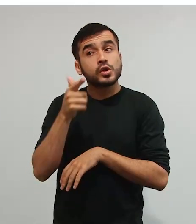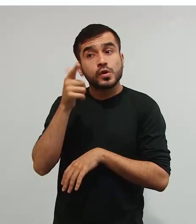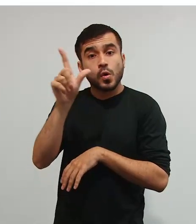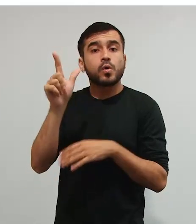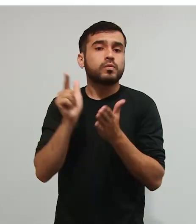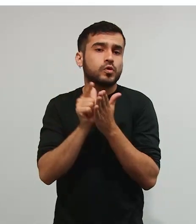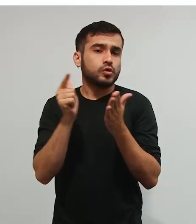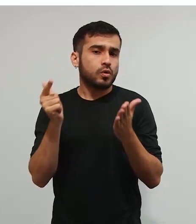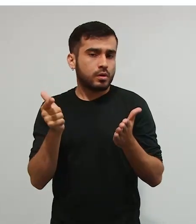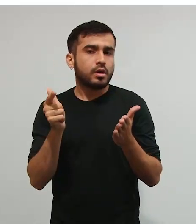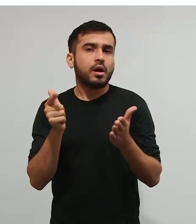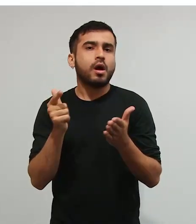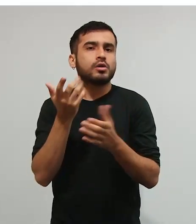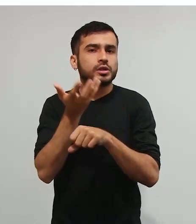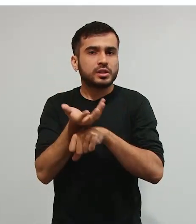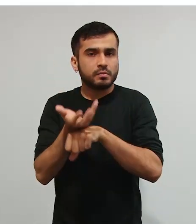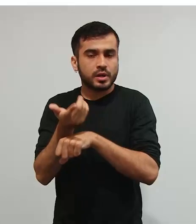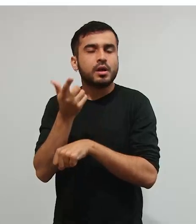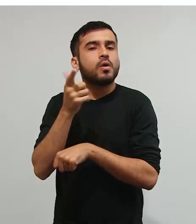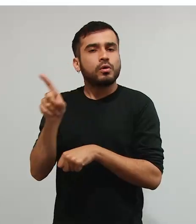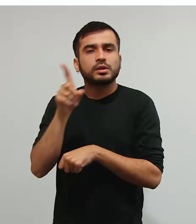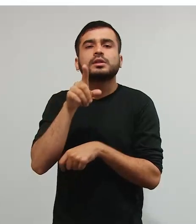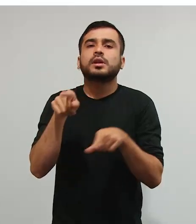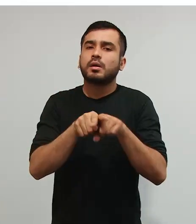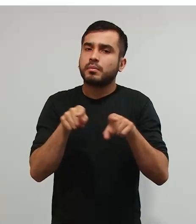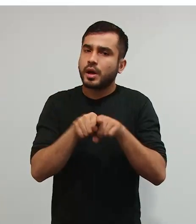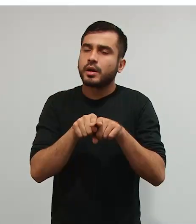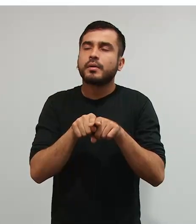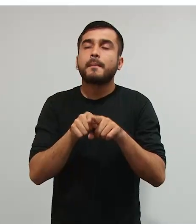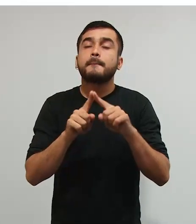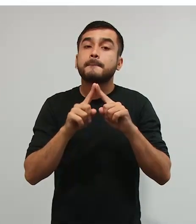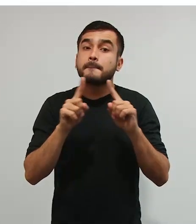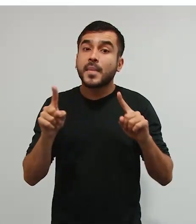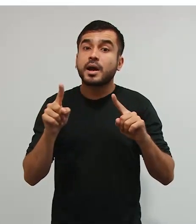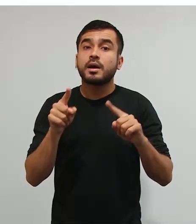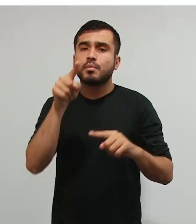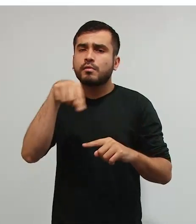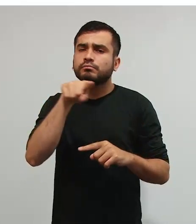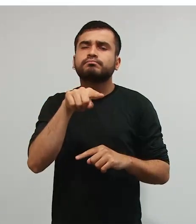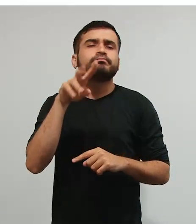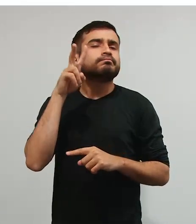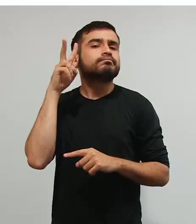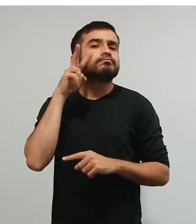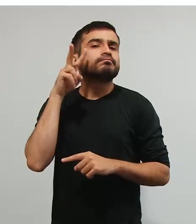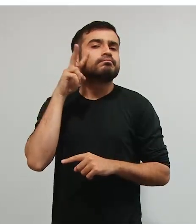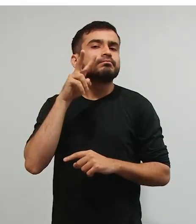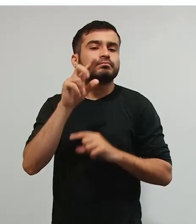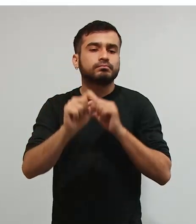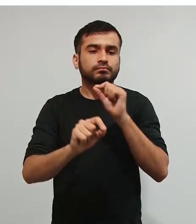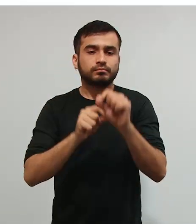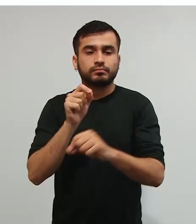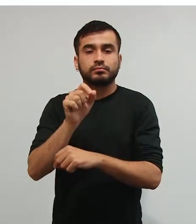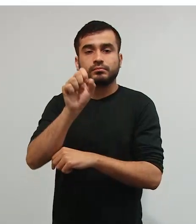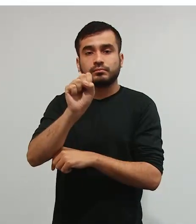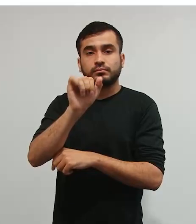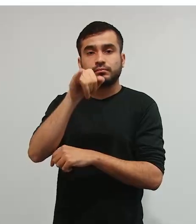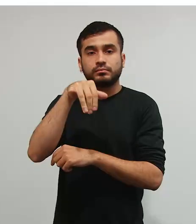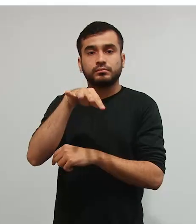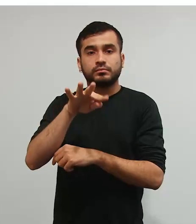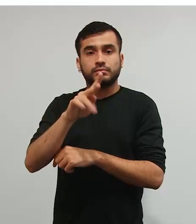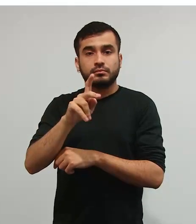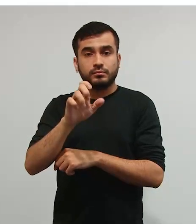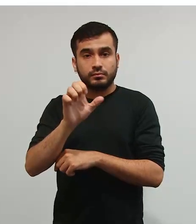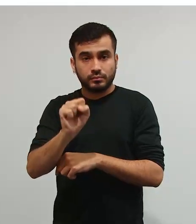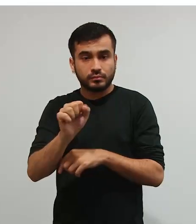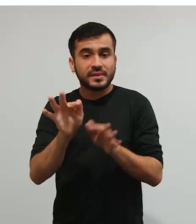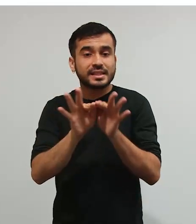outras matérias, não é o nosso objeto central, mas só para vocês lembrarem do Simples Nacional previstos na